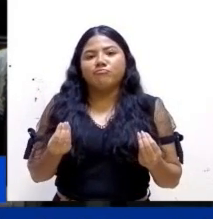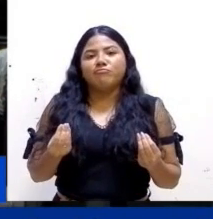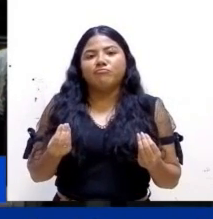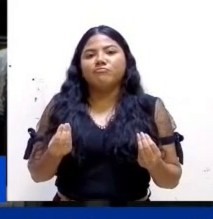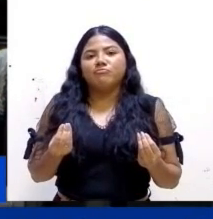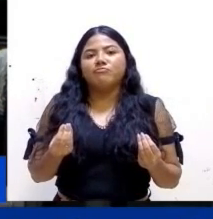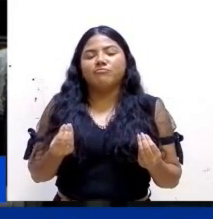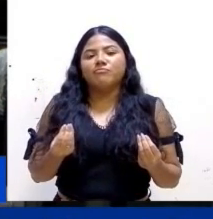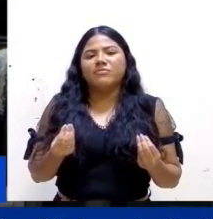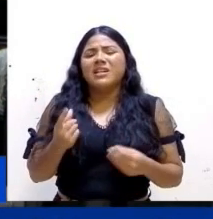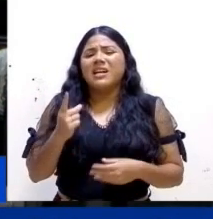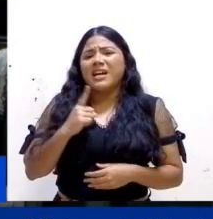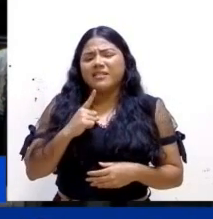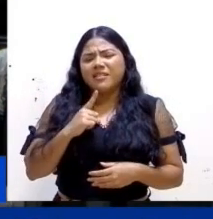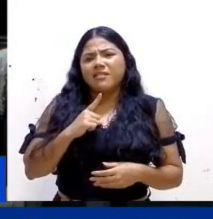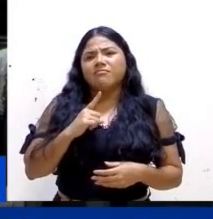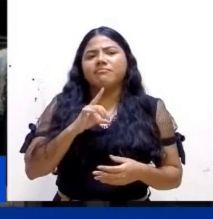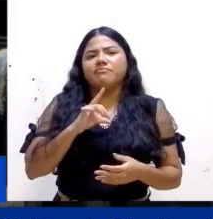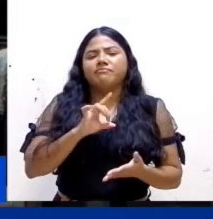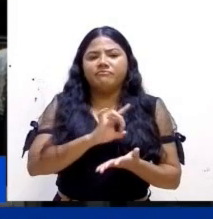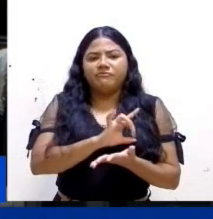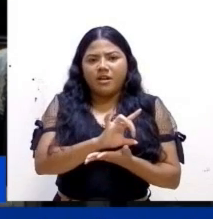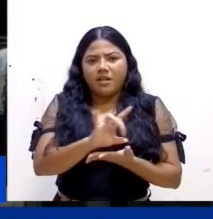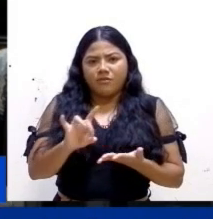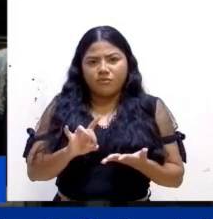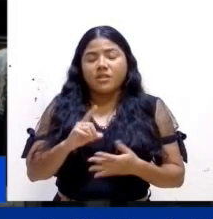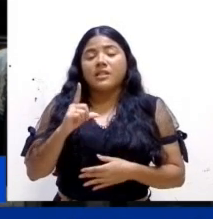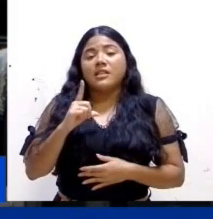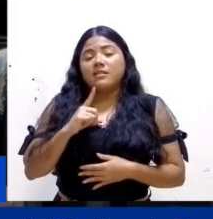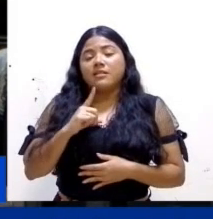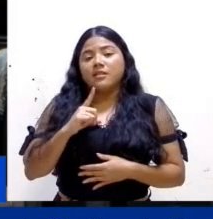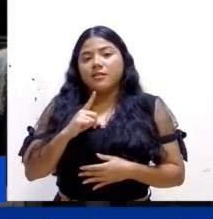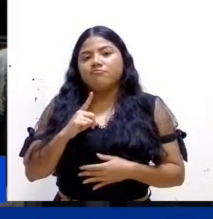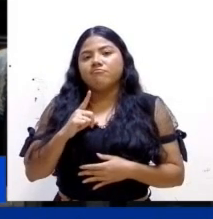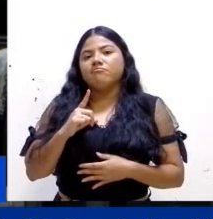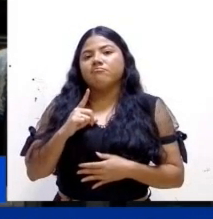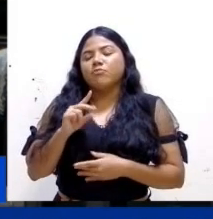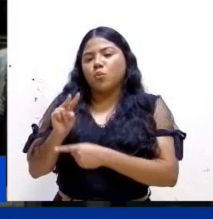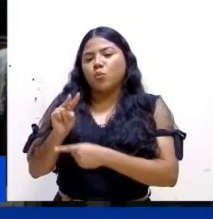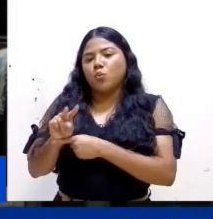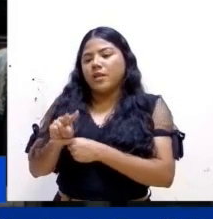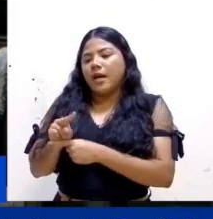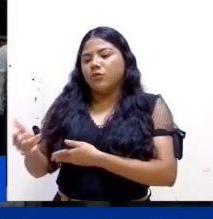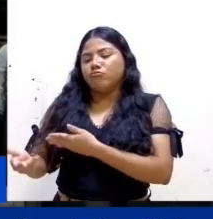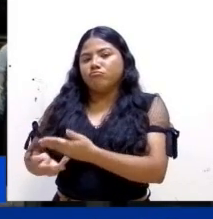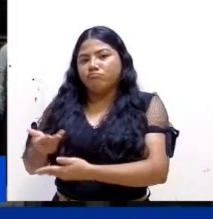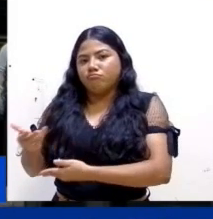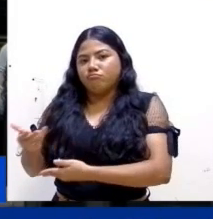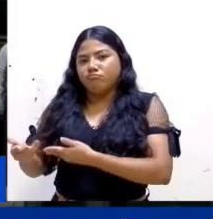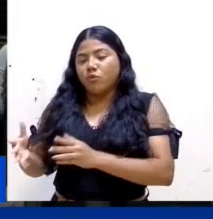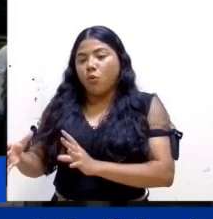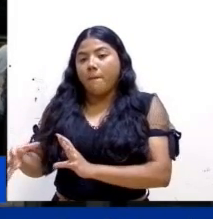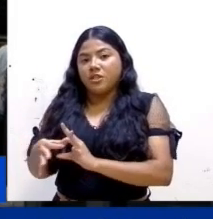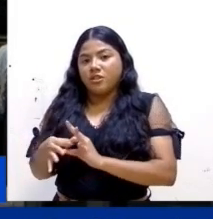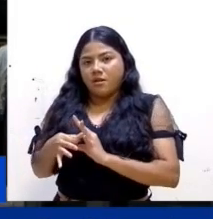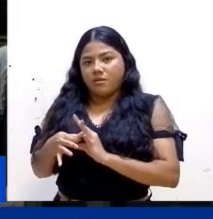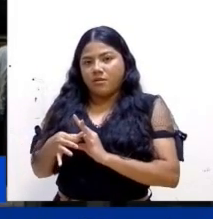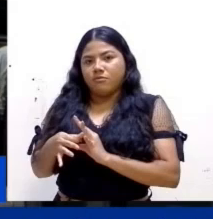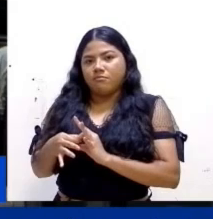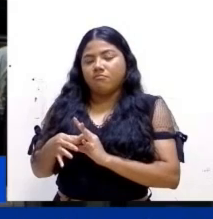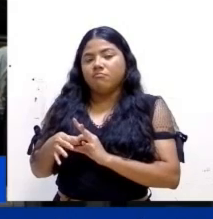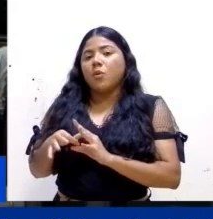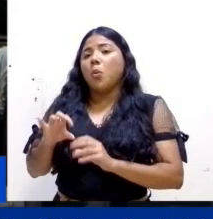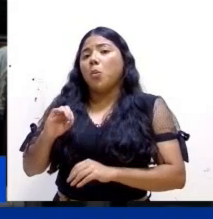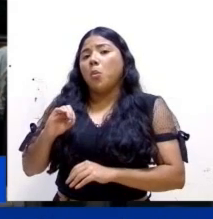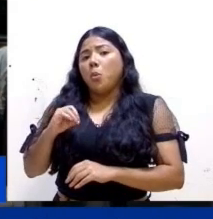unilateral, guarda compartilhada. Guarda unilateral é deferida para um só dos